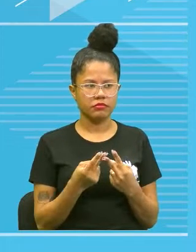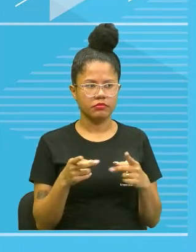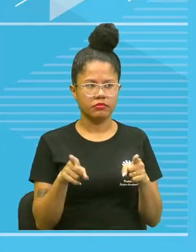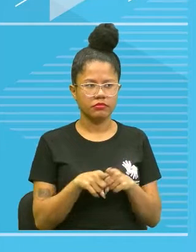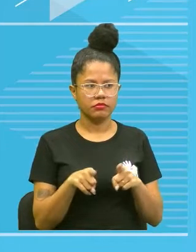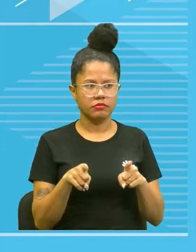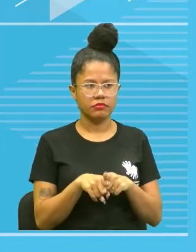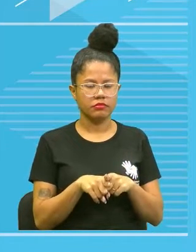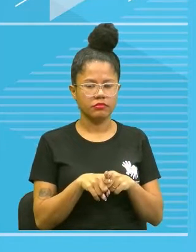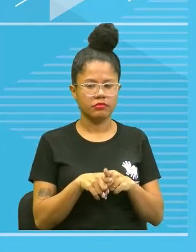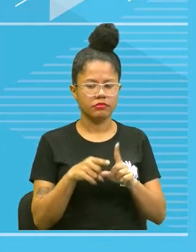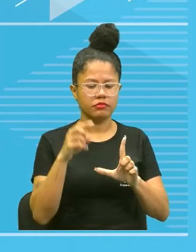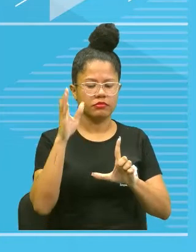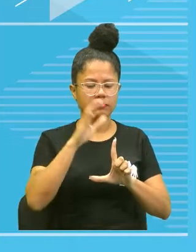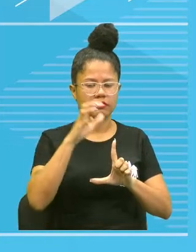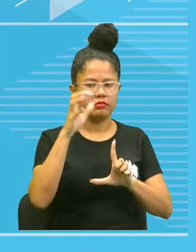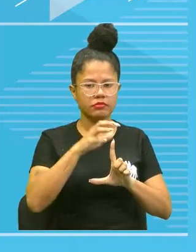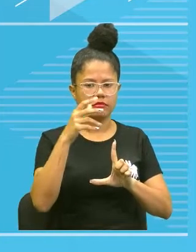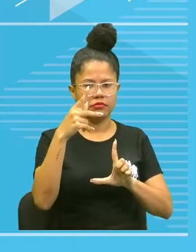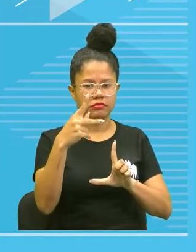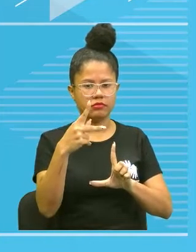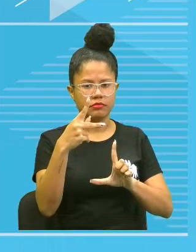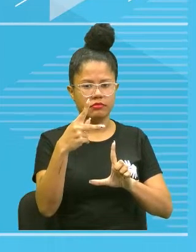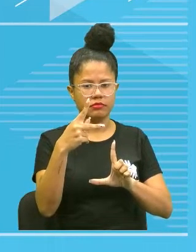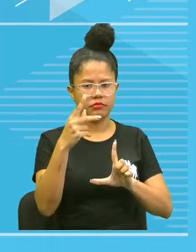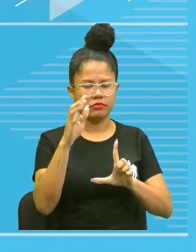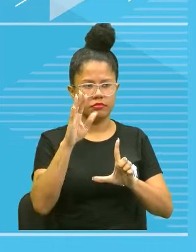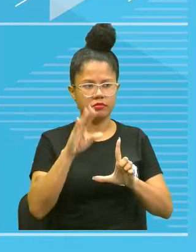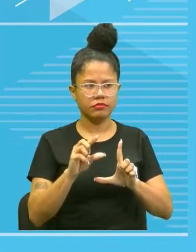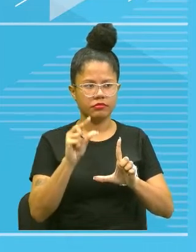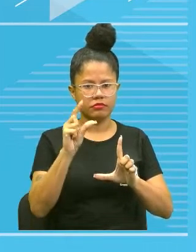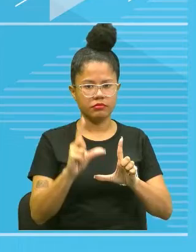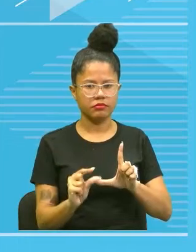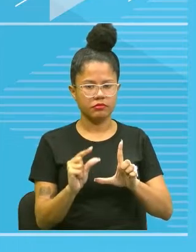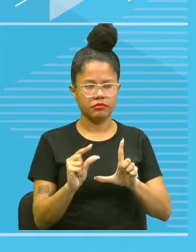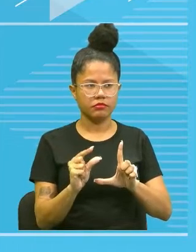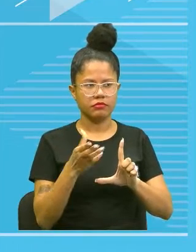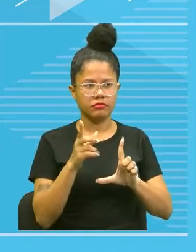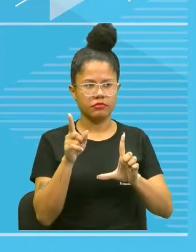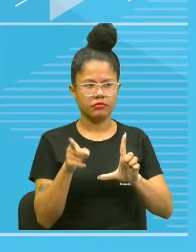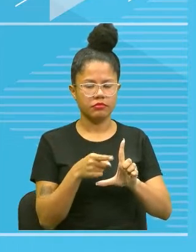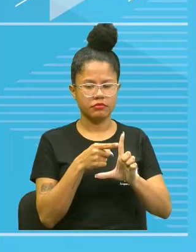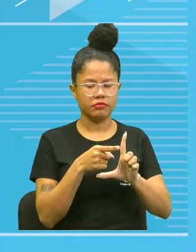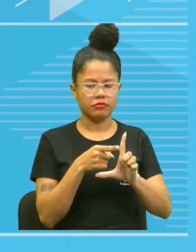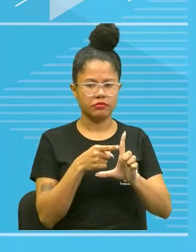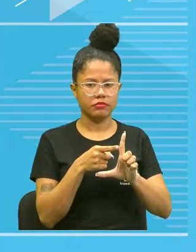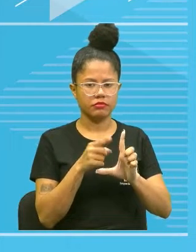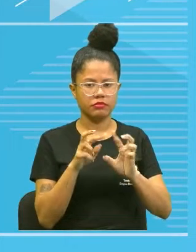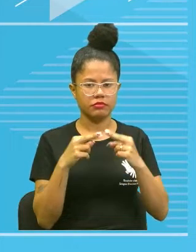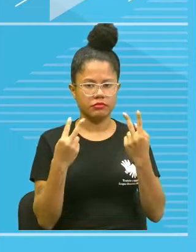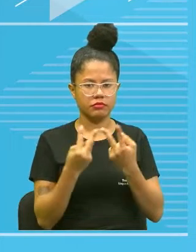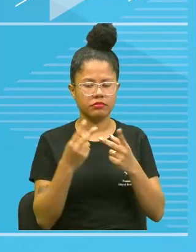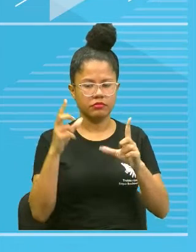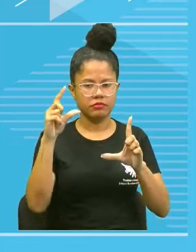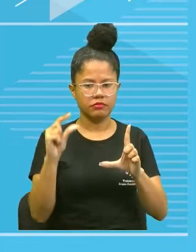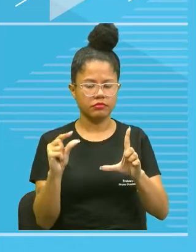de pressão. Olha aí, dentro do meu sistema. Ponto A, ponto B,